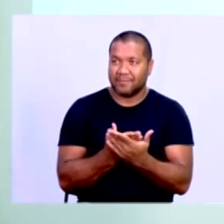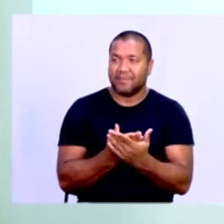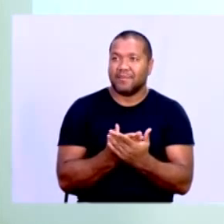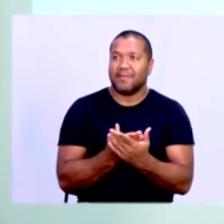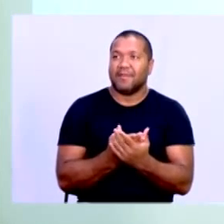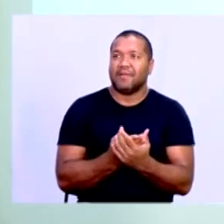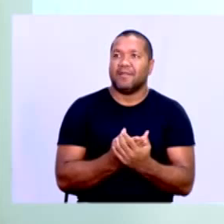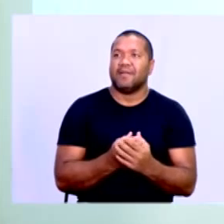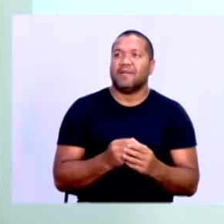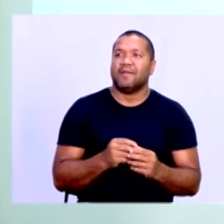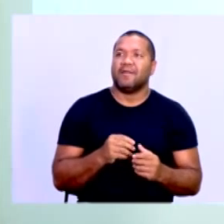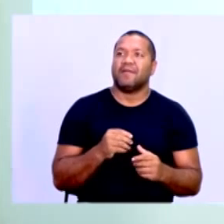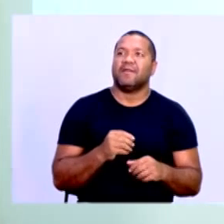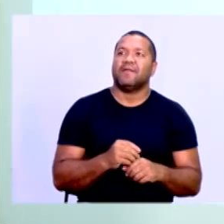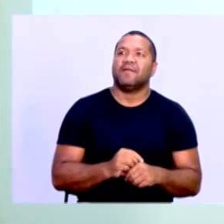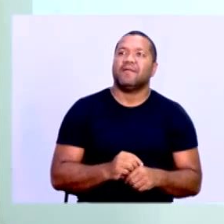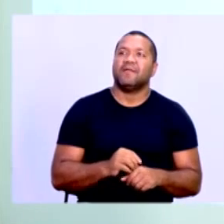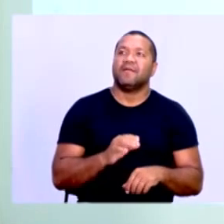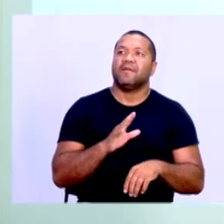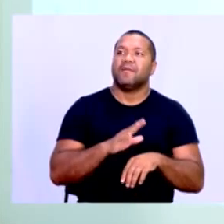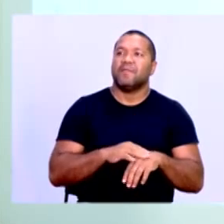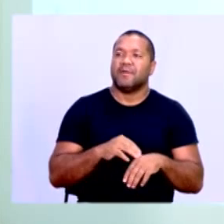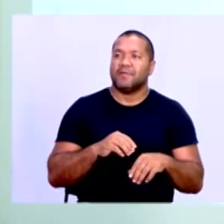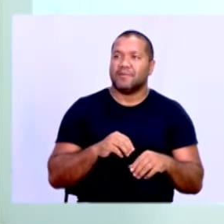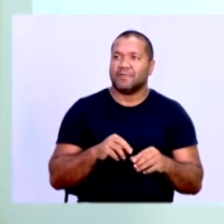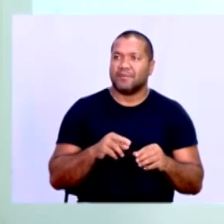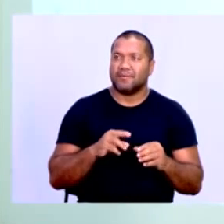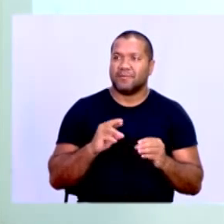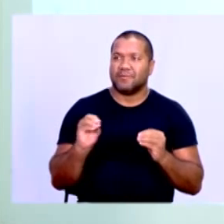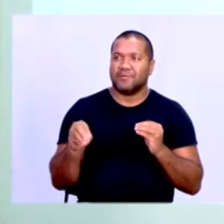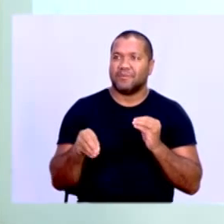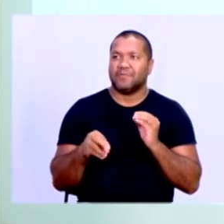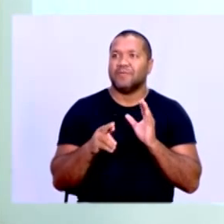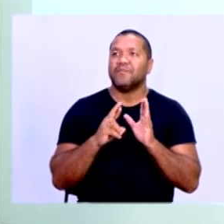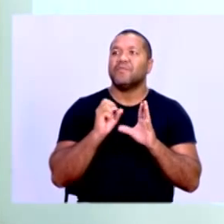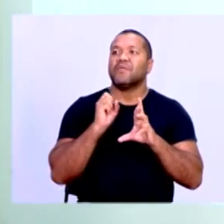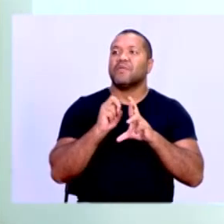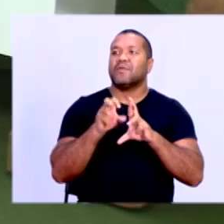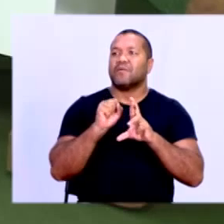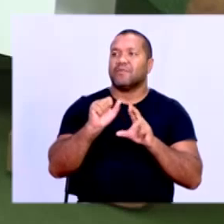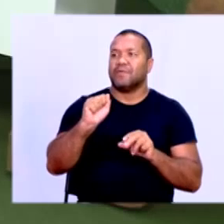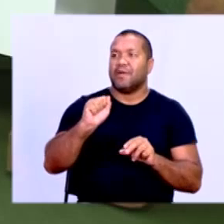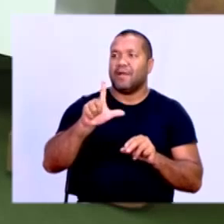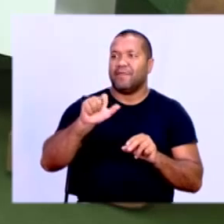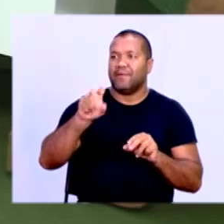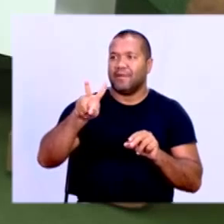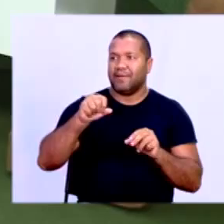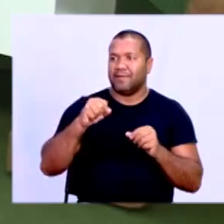mais coisas no Recurso AVA. Um abraço e fique com Deus.